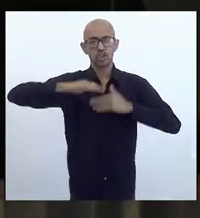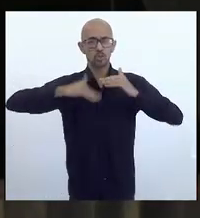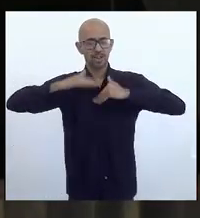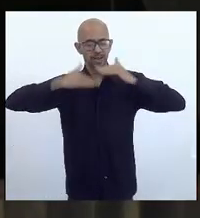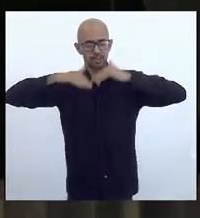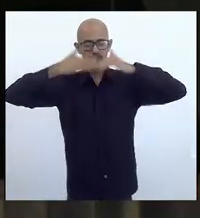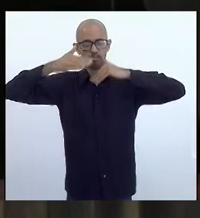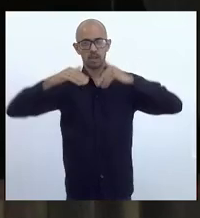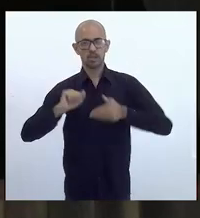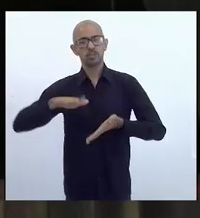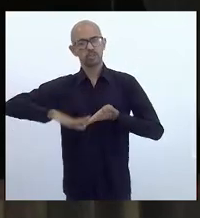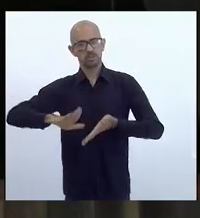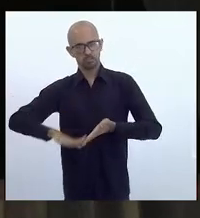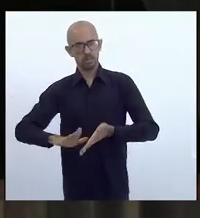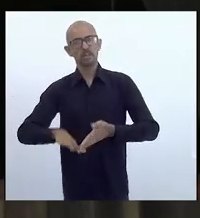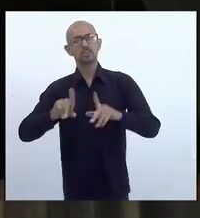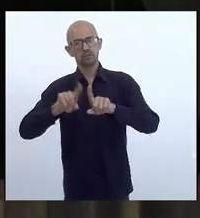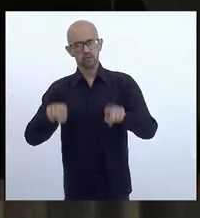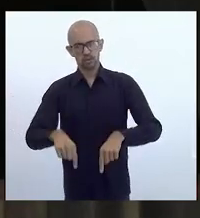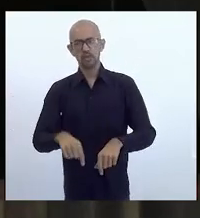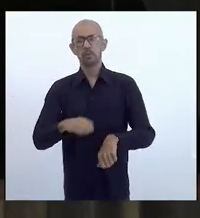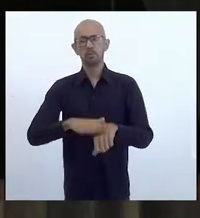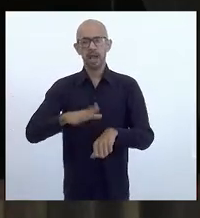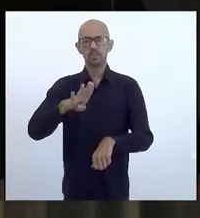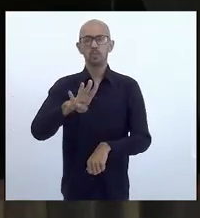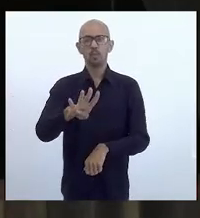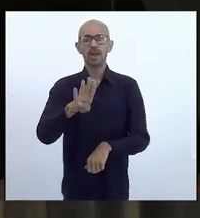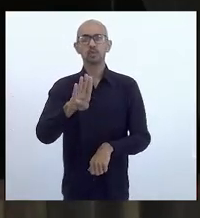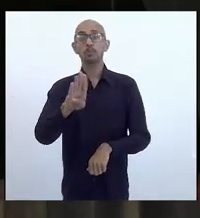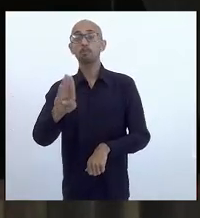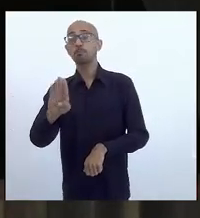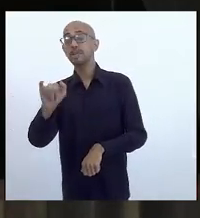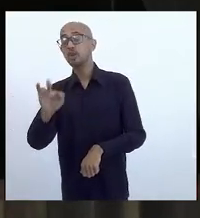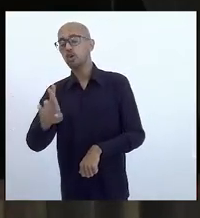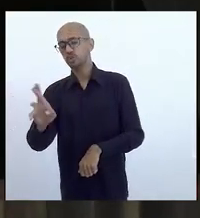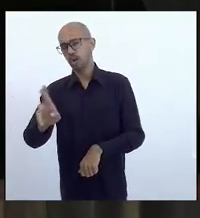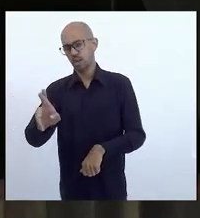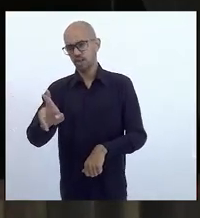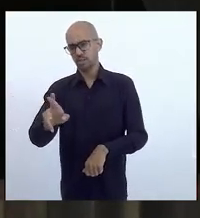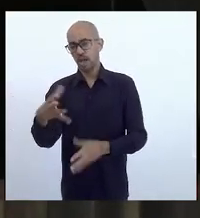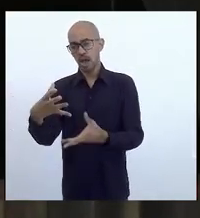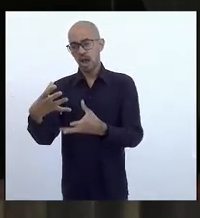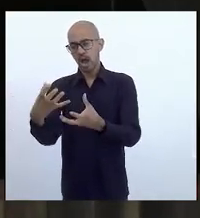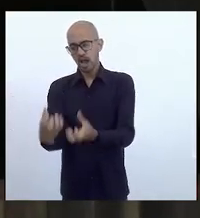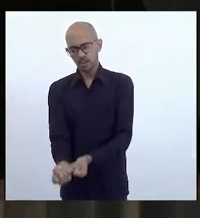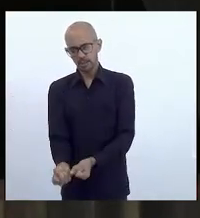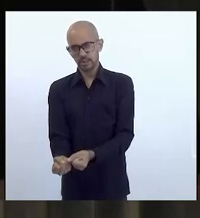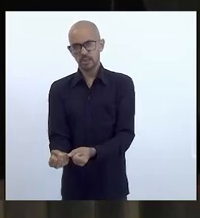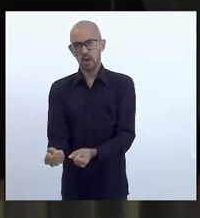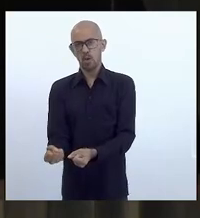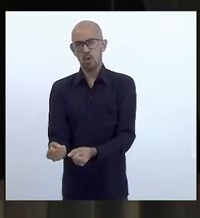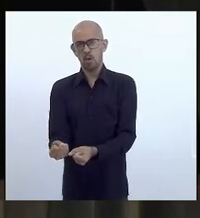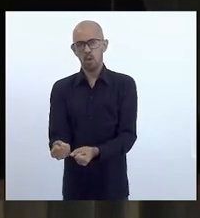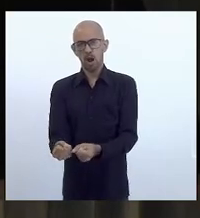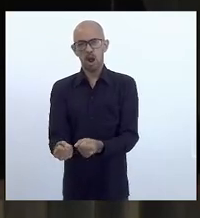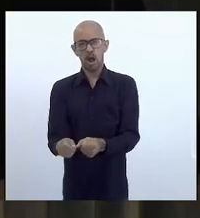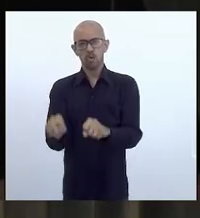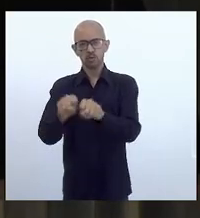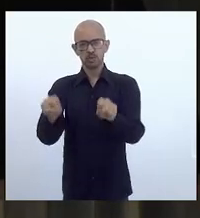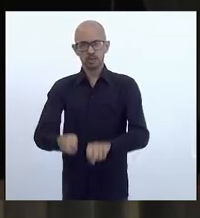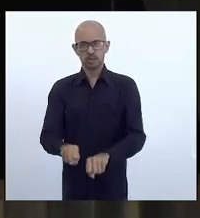despesa de pessoal por mais de 4 bilhões, a adesão ao regime de recuperação fiscal